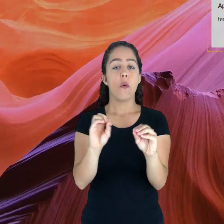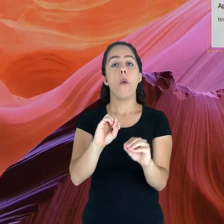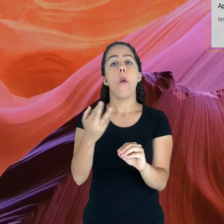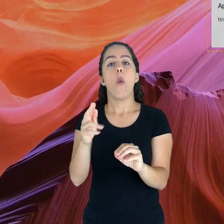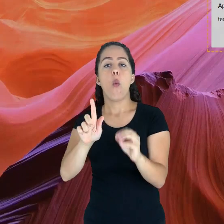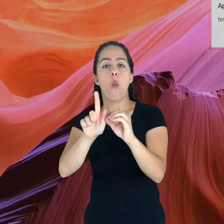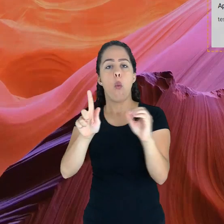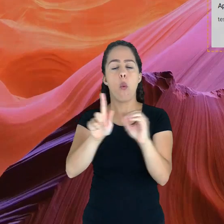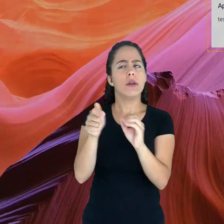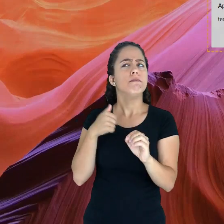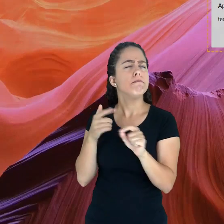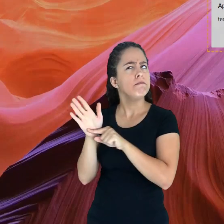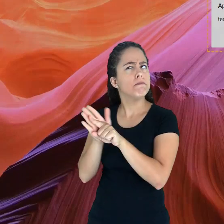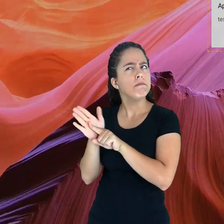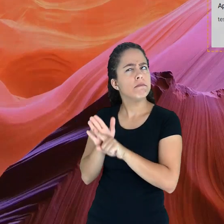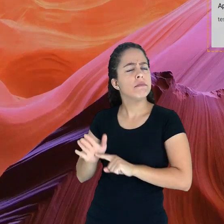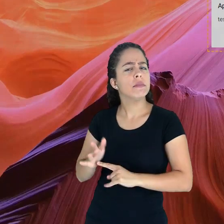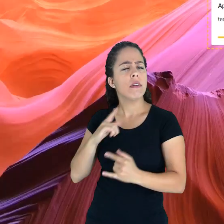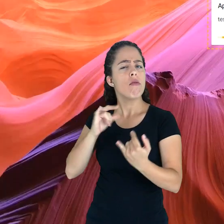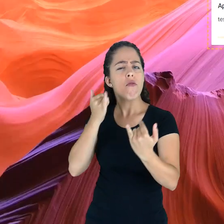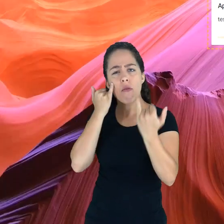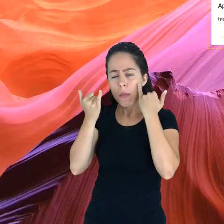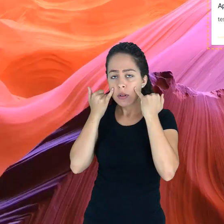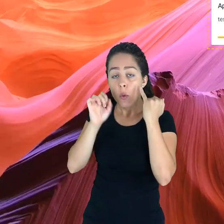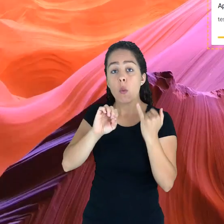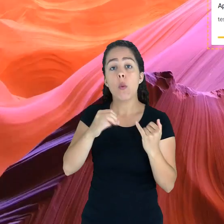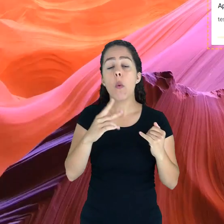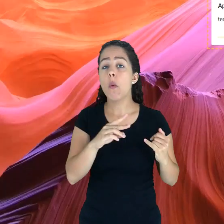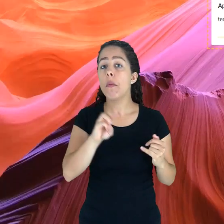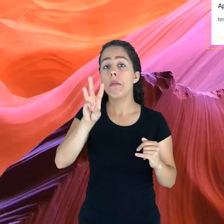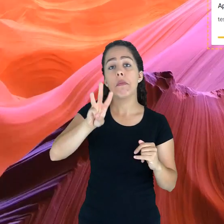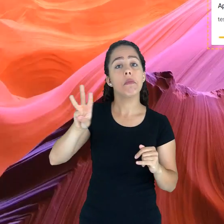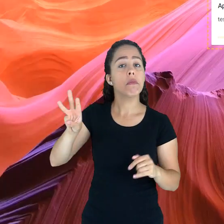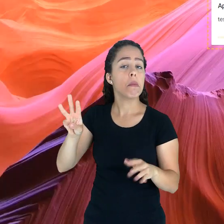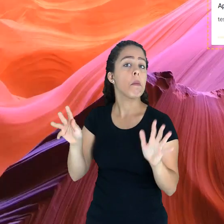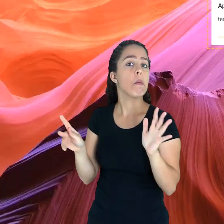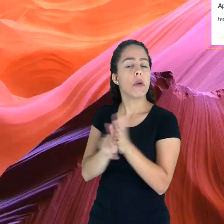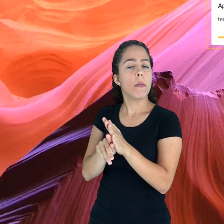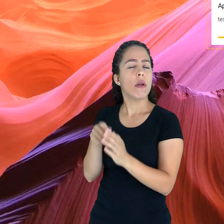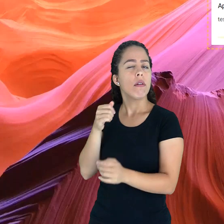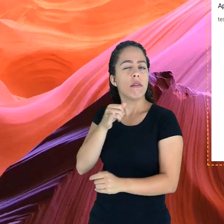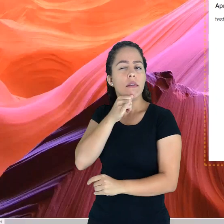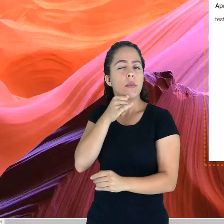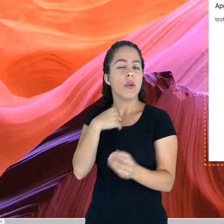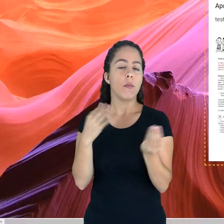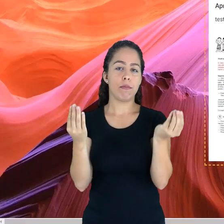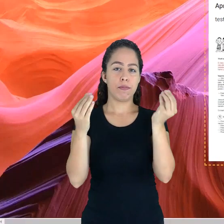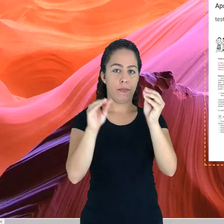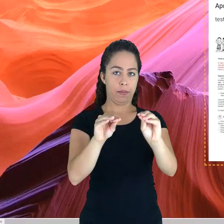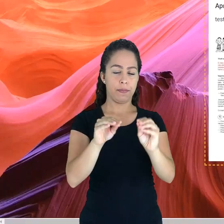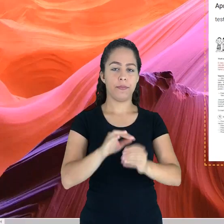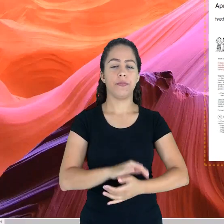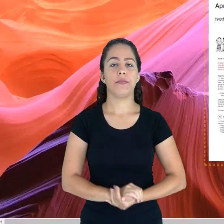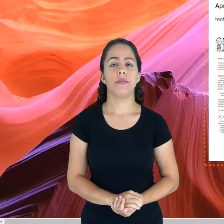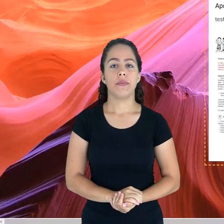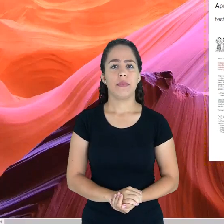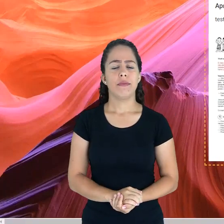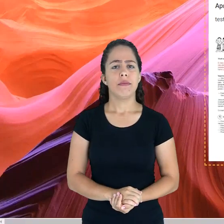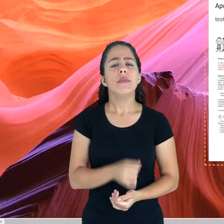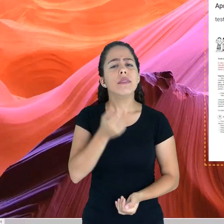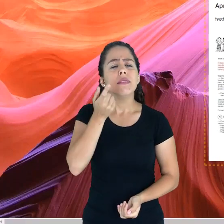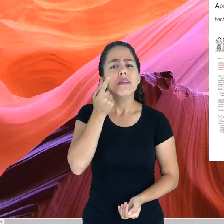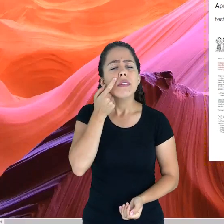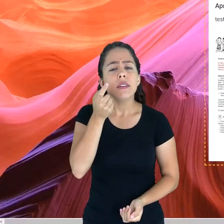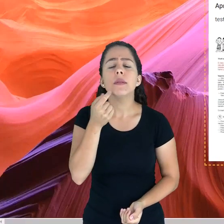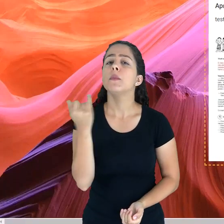informação, um site. Vou clicar esse aqui para testar. O mais importante é que você vai